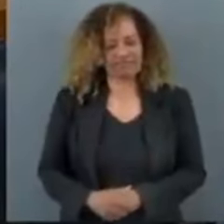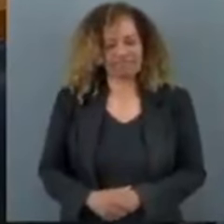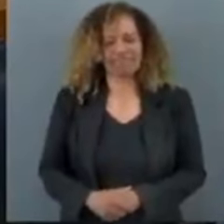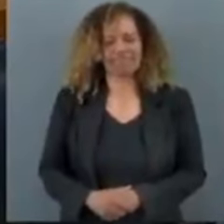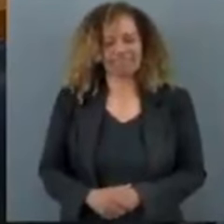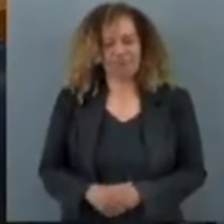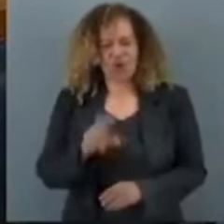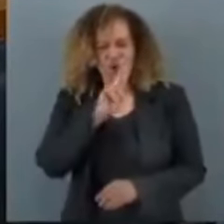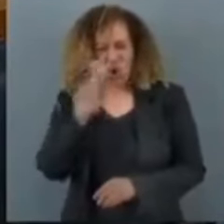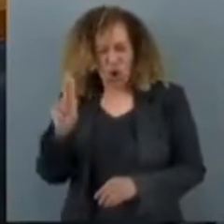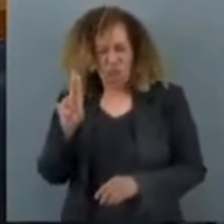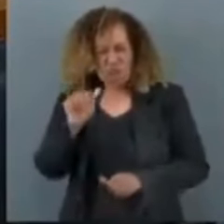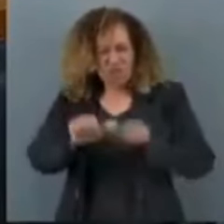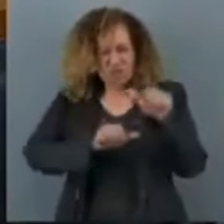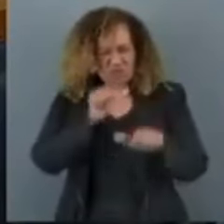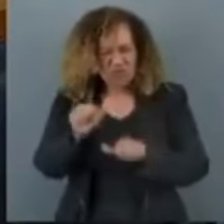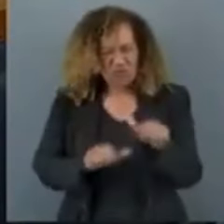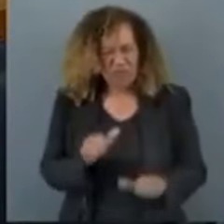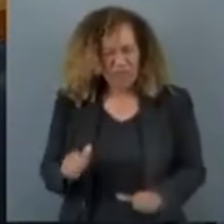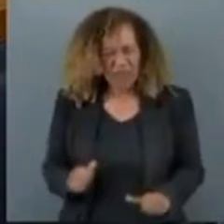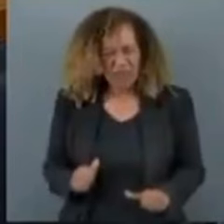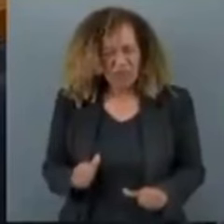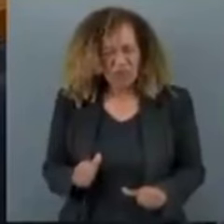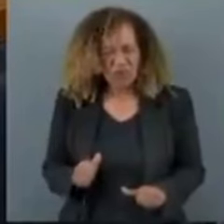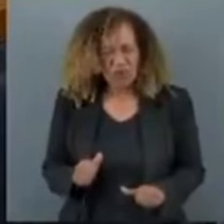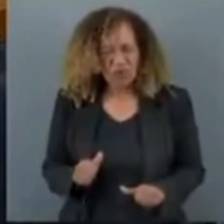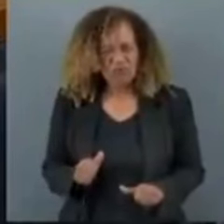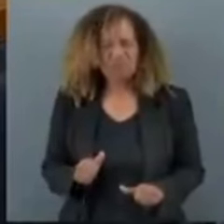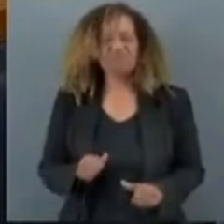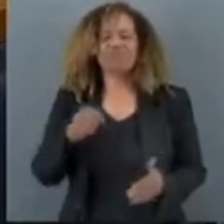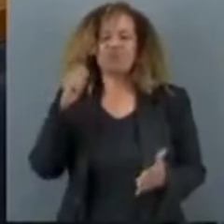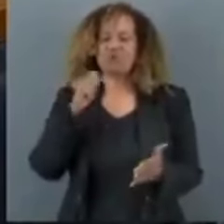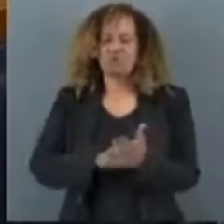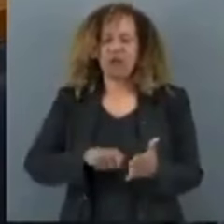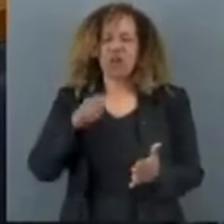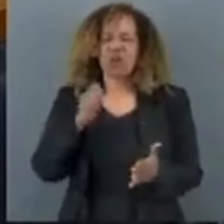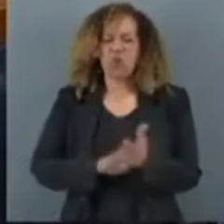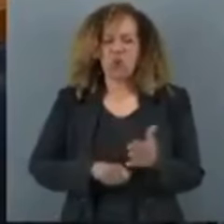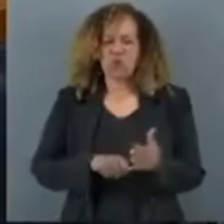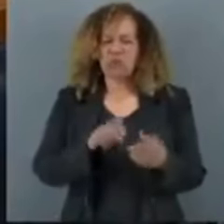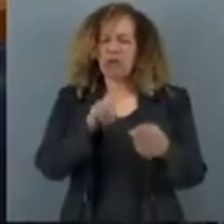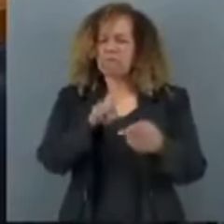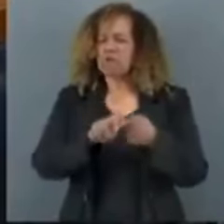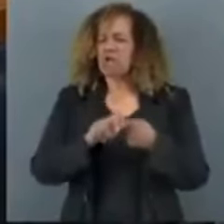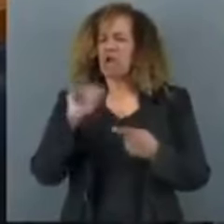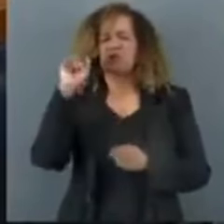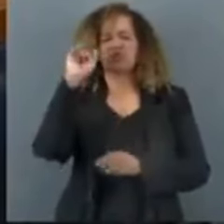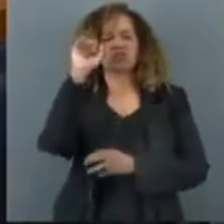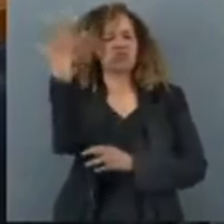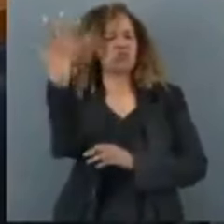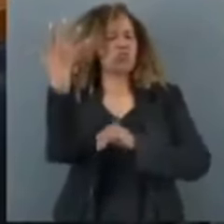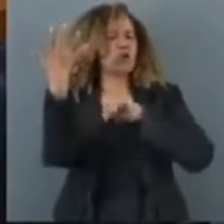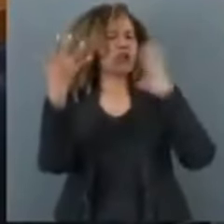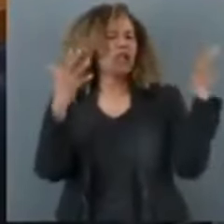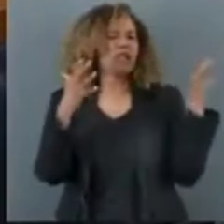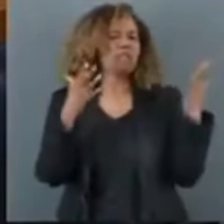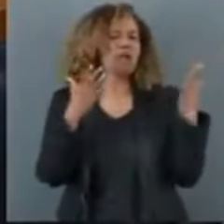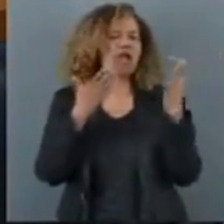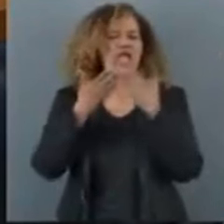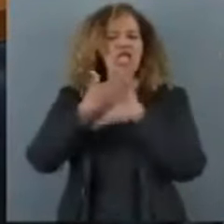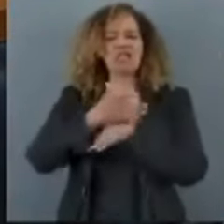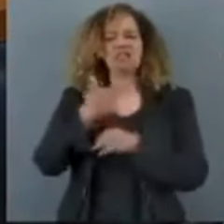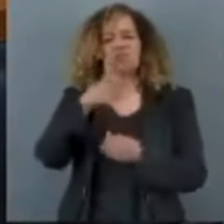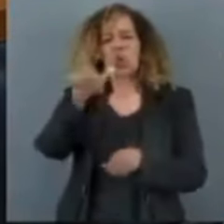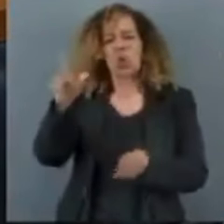Em nome do desenvolvimento e a manutenção do clima para outros países.